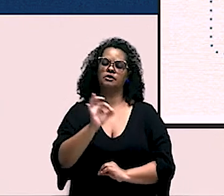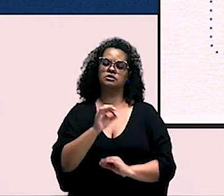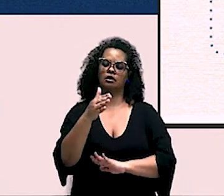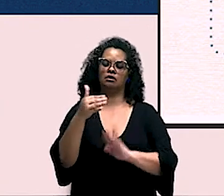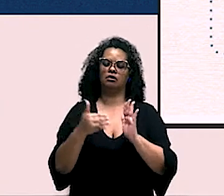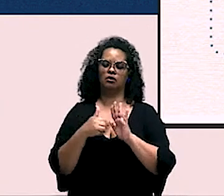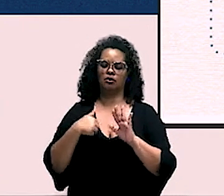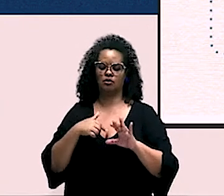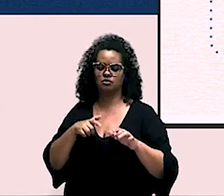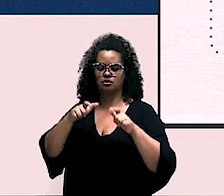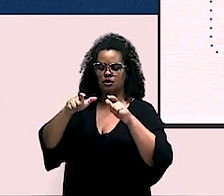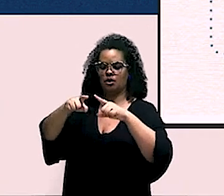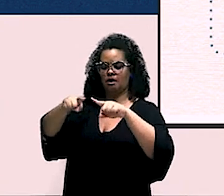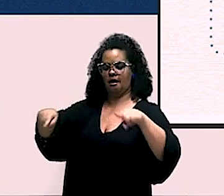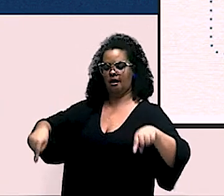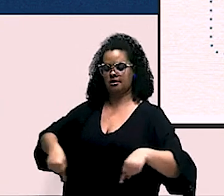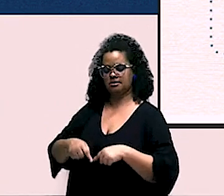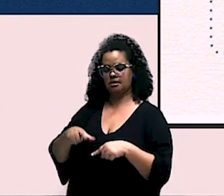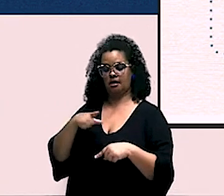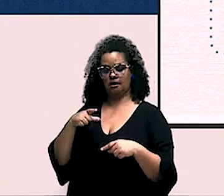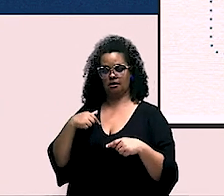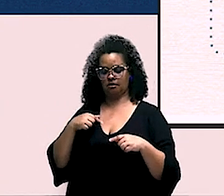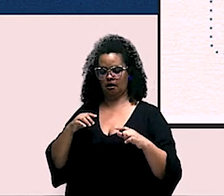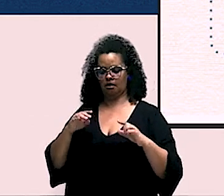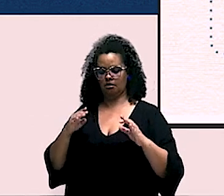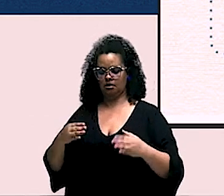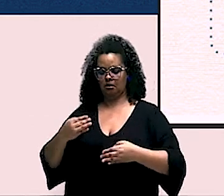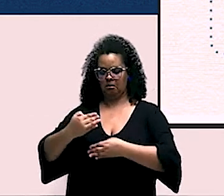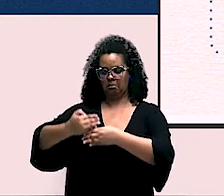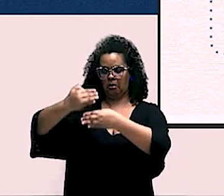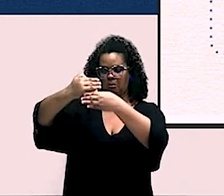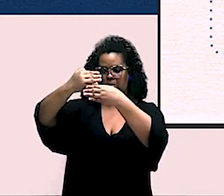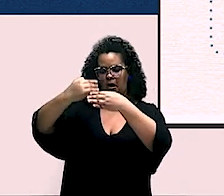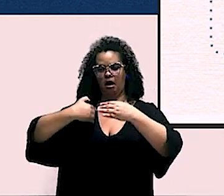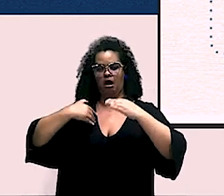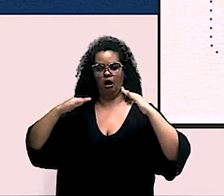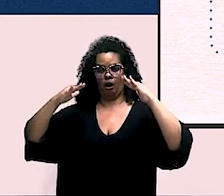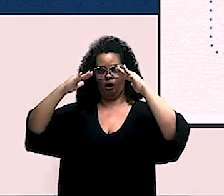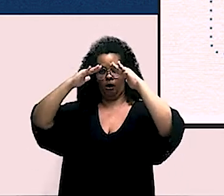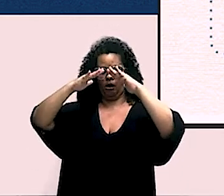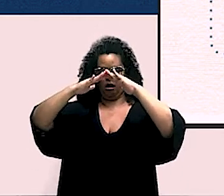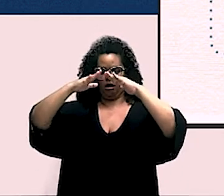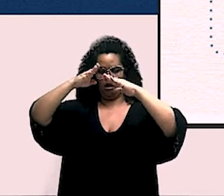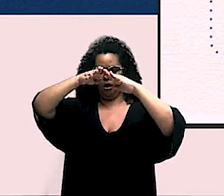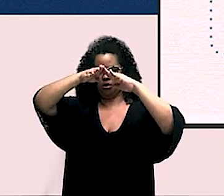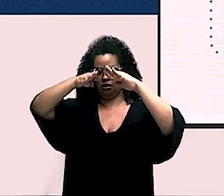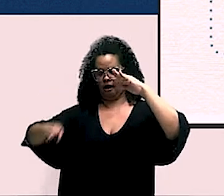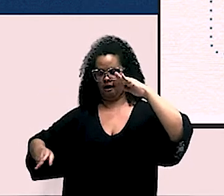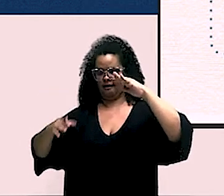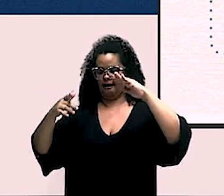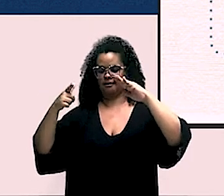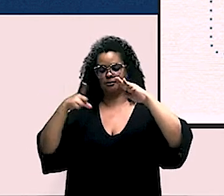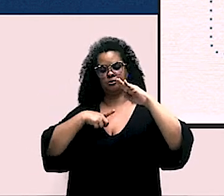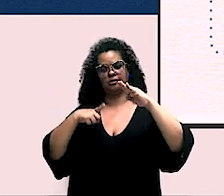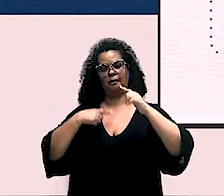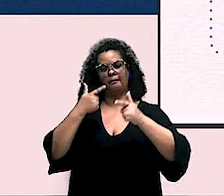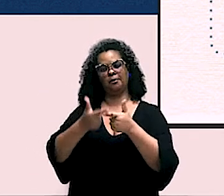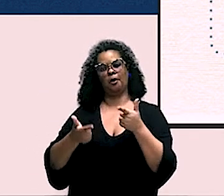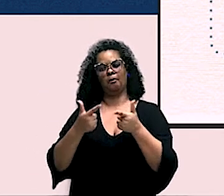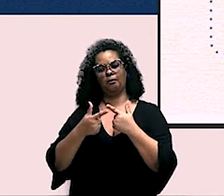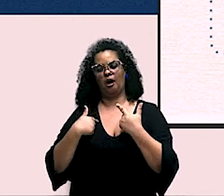seja, dos consultórios, possuíam parede, teto ou pisos com mofo, presença de mofo, infiltração, né? Que não é o ideal para o